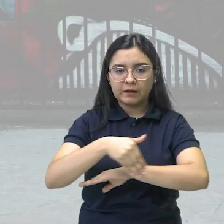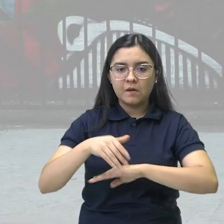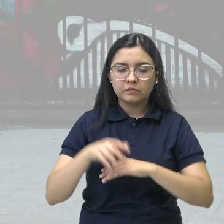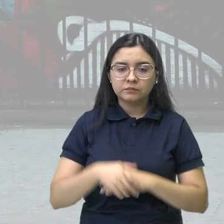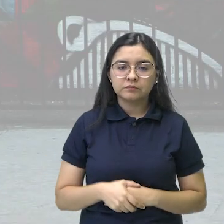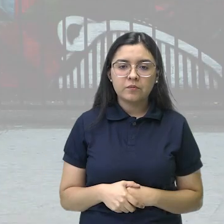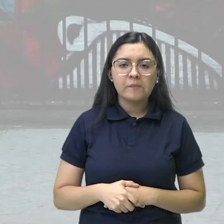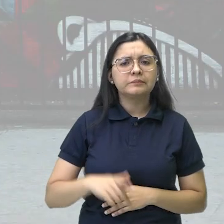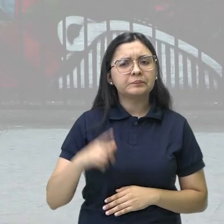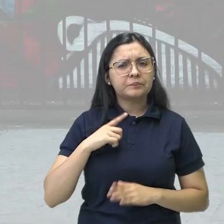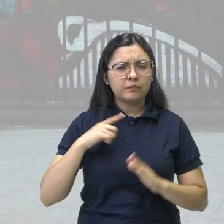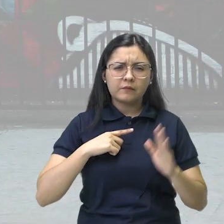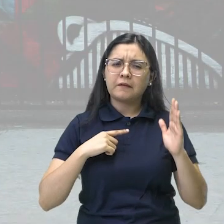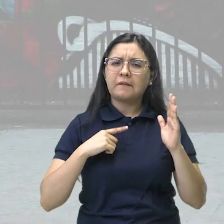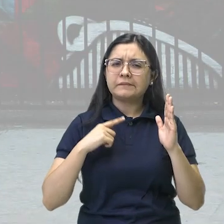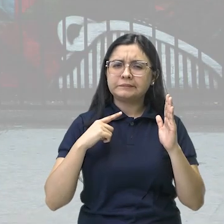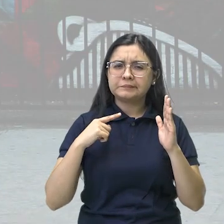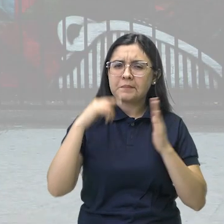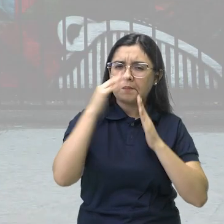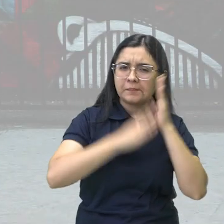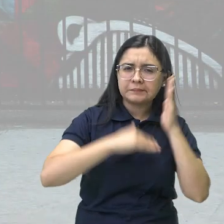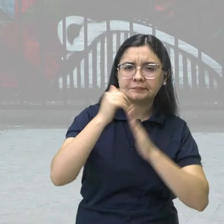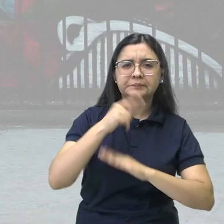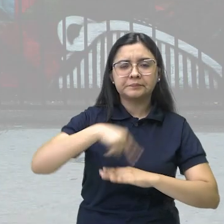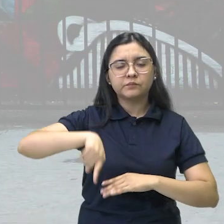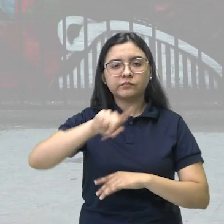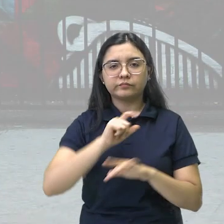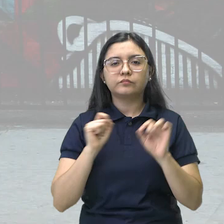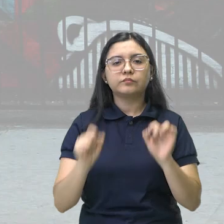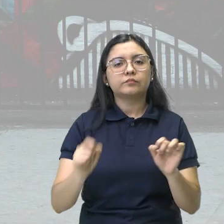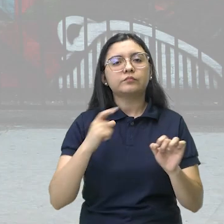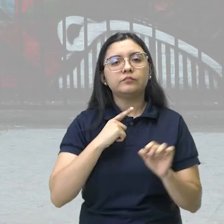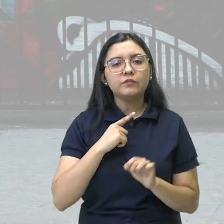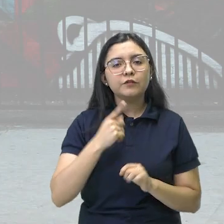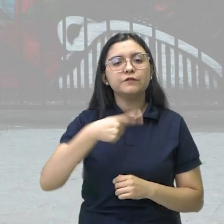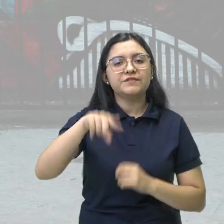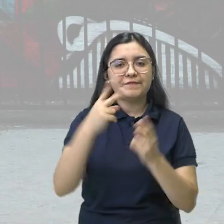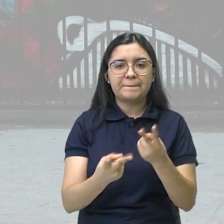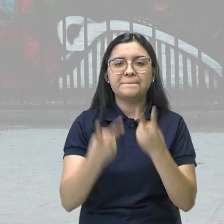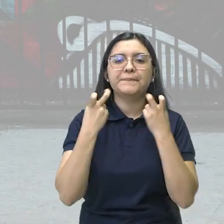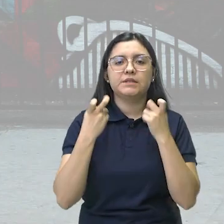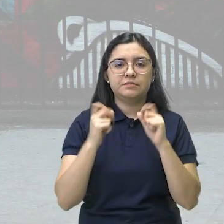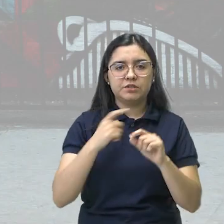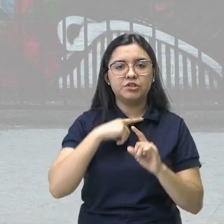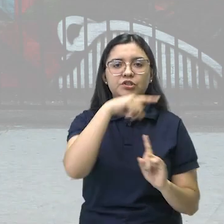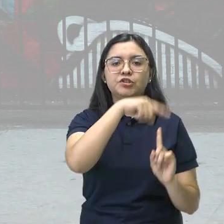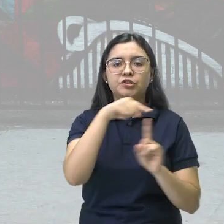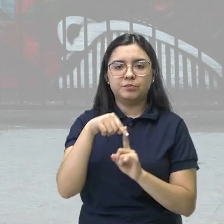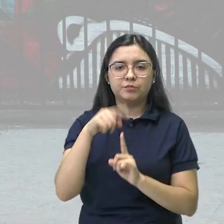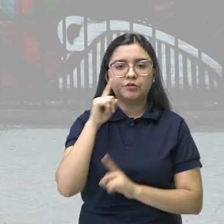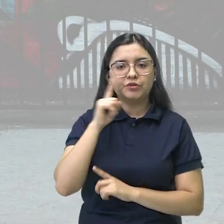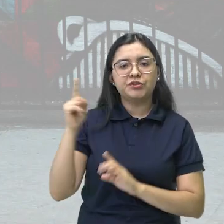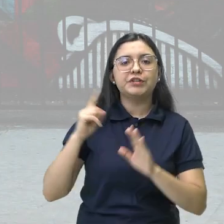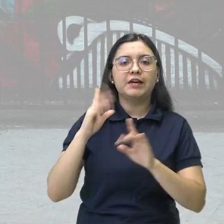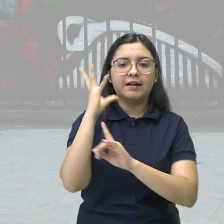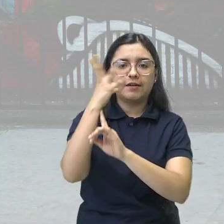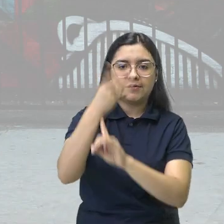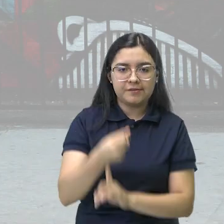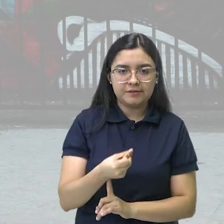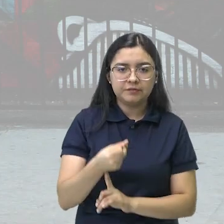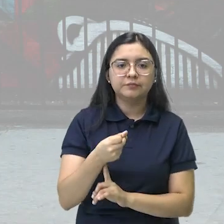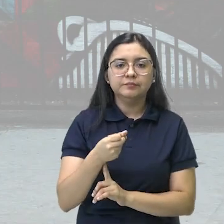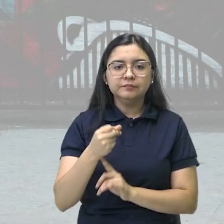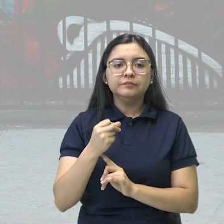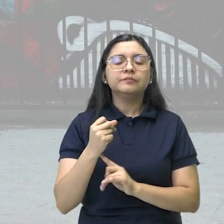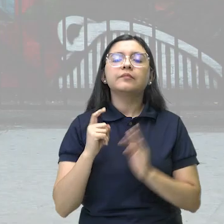estão bastante coloridas. Se você caminhar pelas ruas das grandes cidades, você vai se deparar com esse tipo aqui de arte,